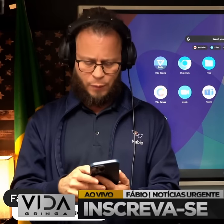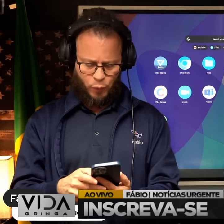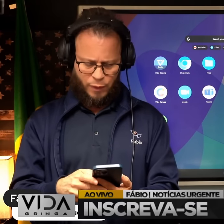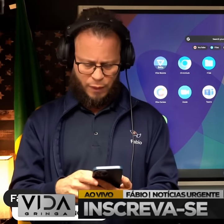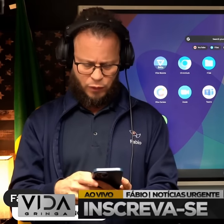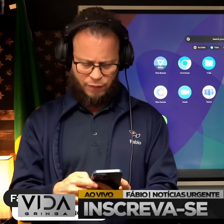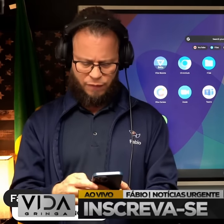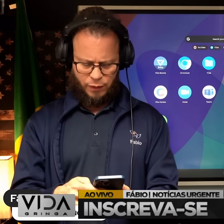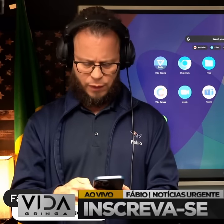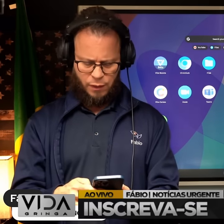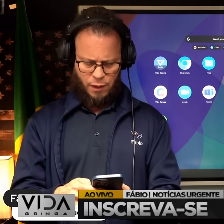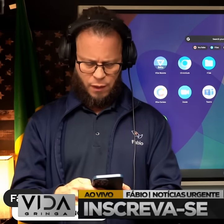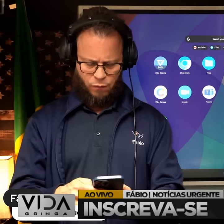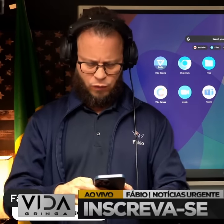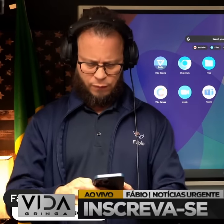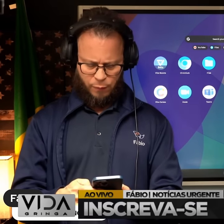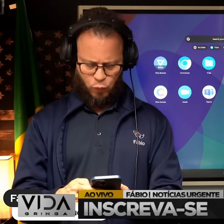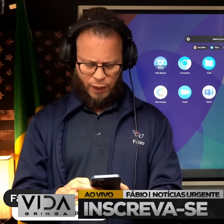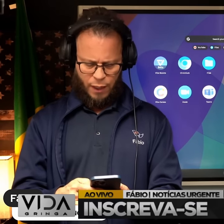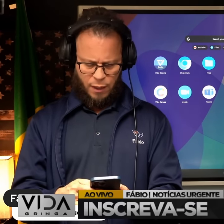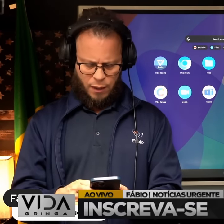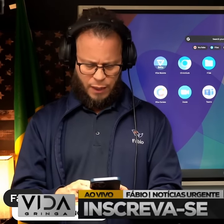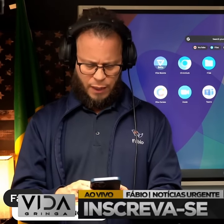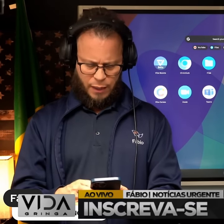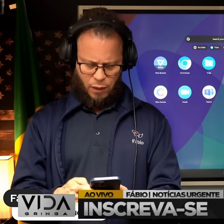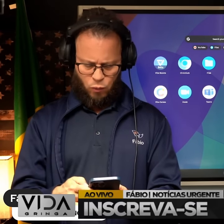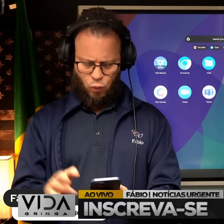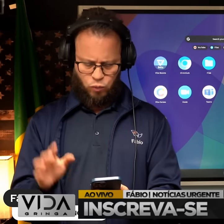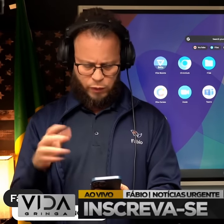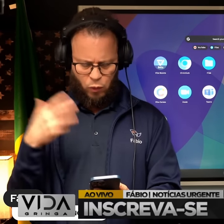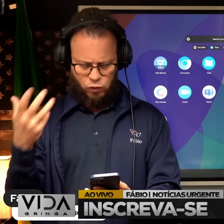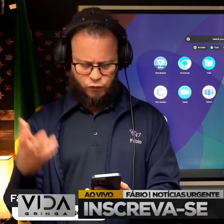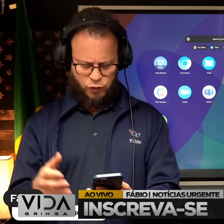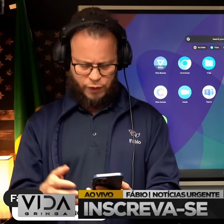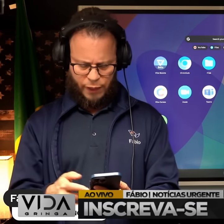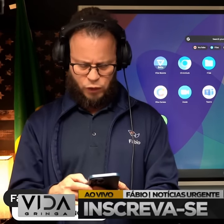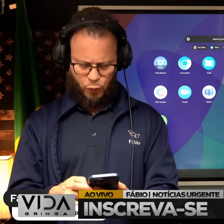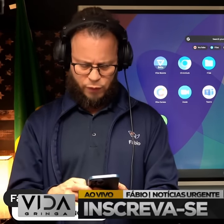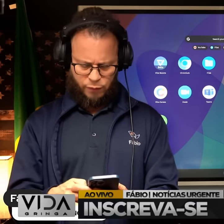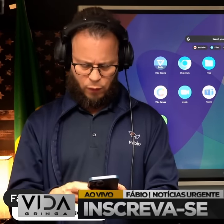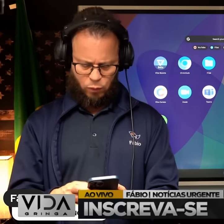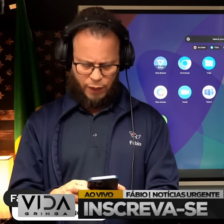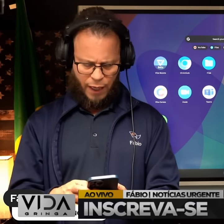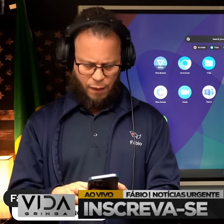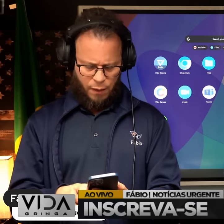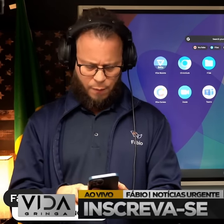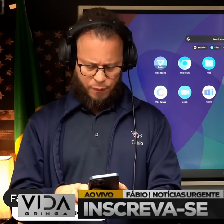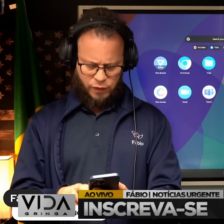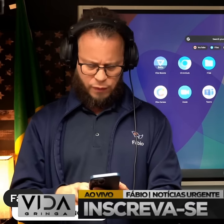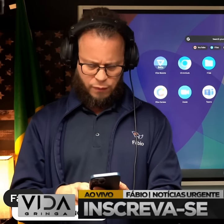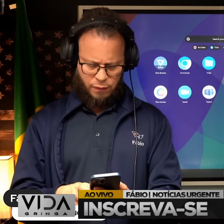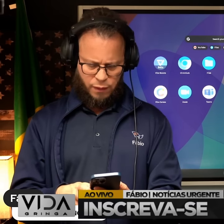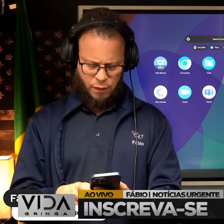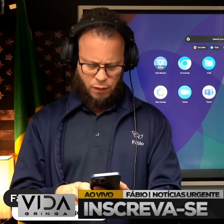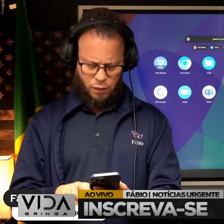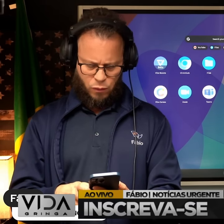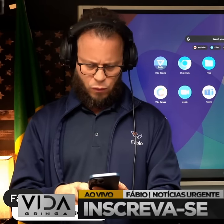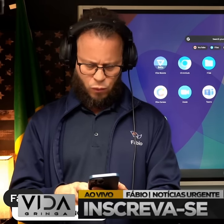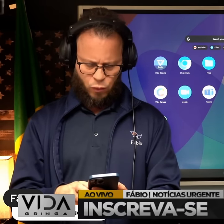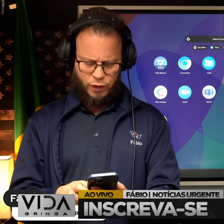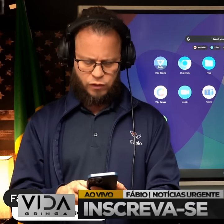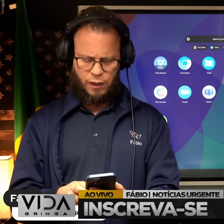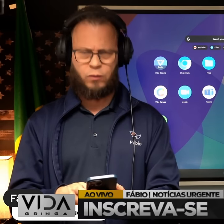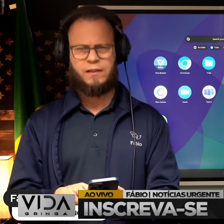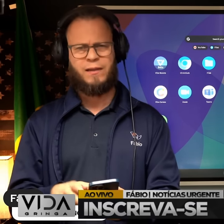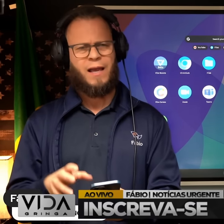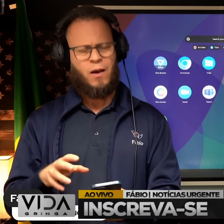a ter problema. Estava vendo aqui, vou tentar botar tem alguns vídeos aqui que a gente pode tentar colocar para você entender o